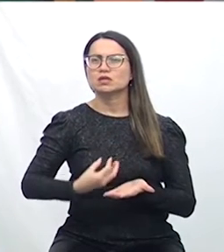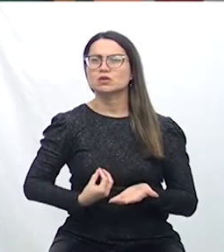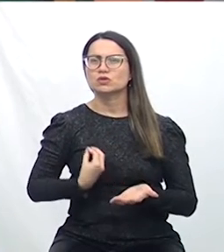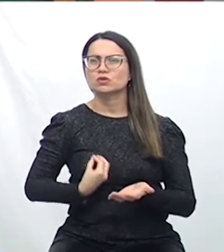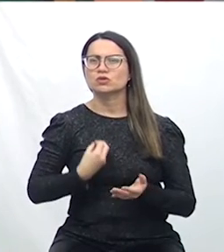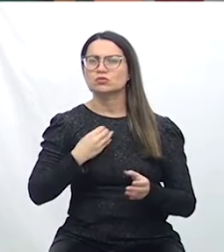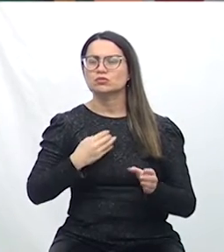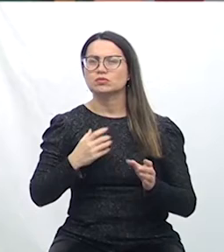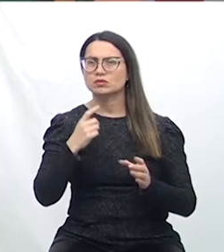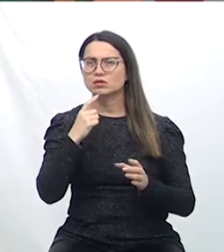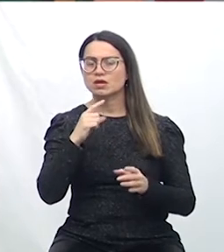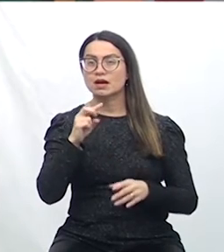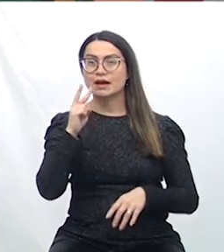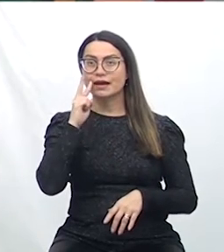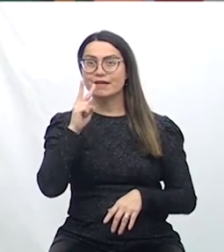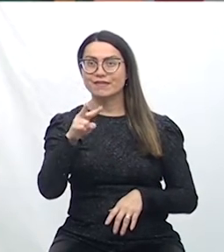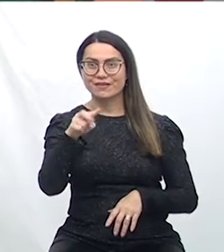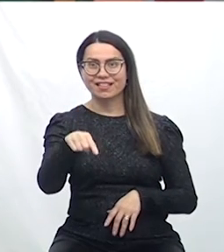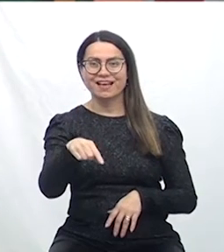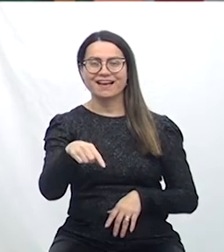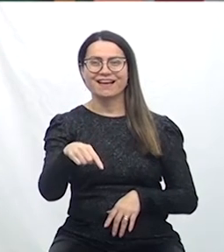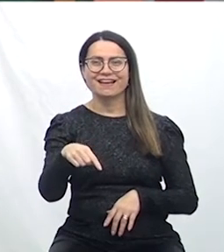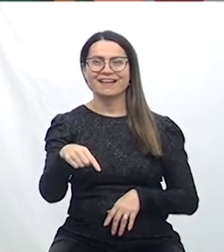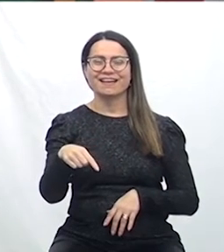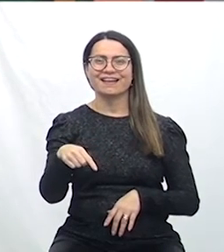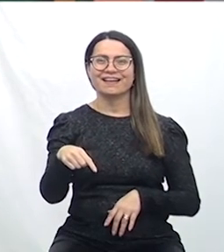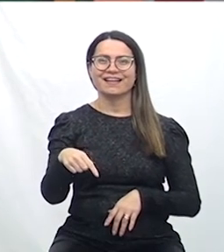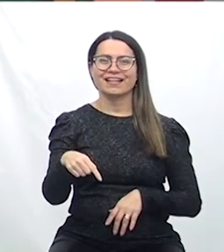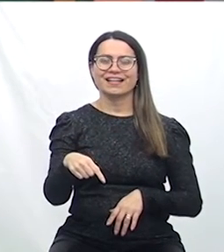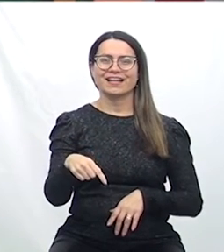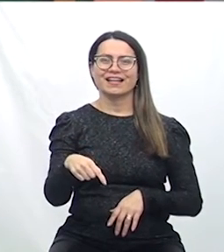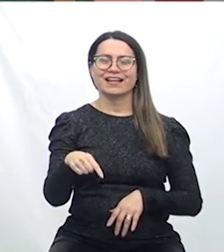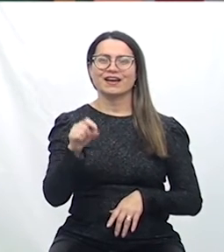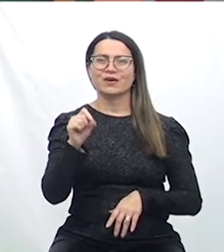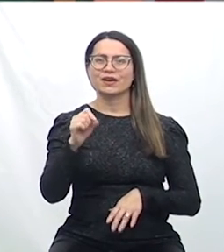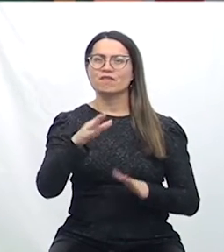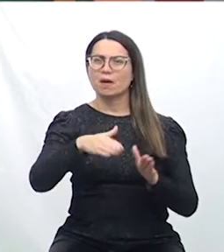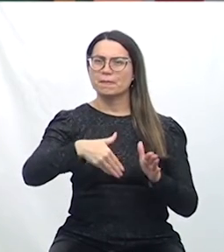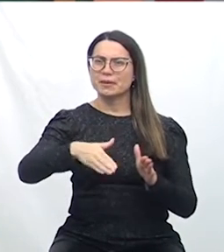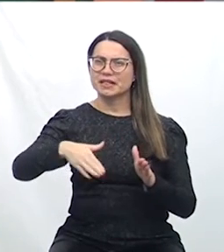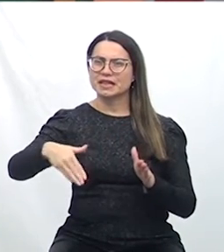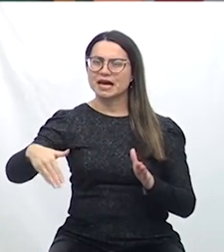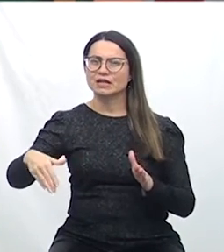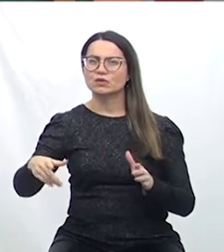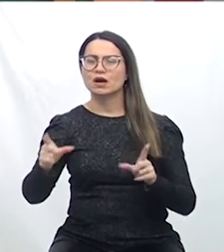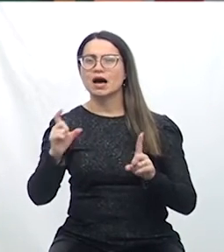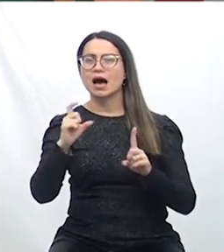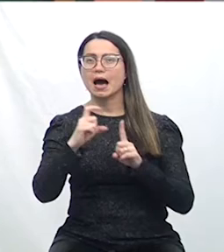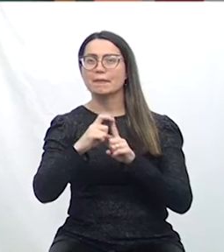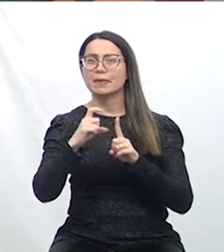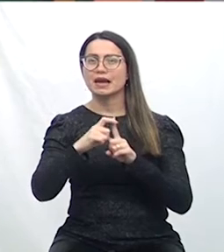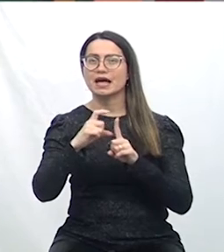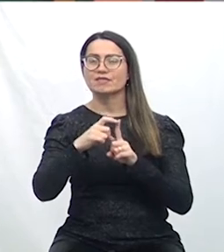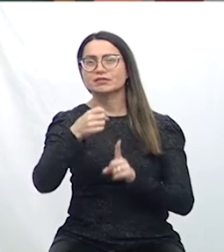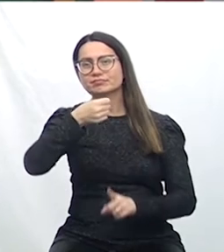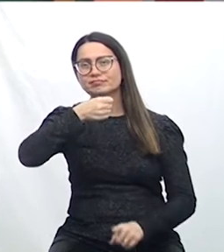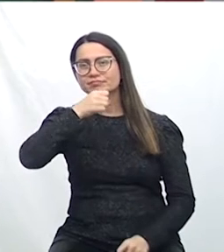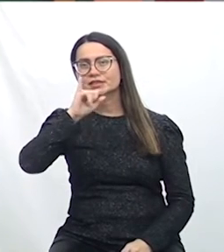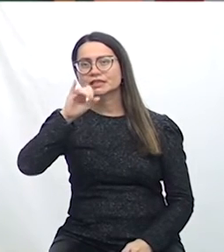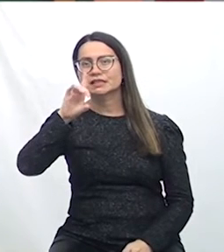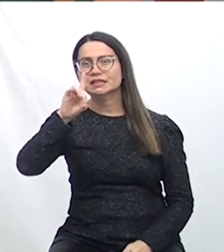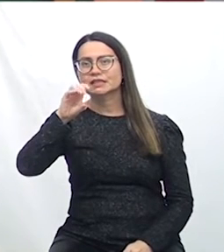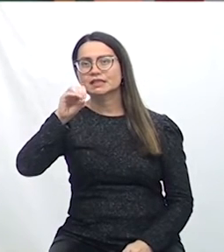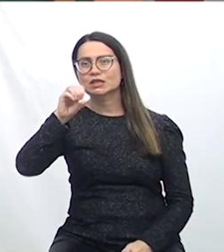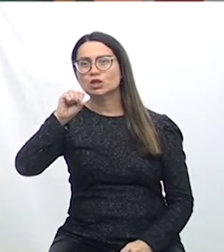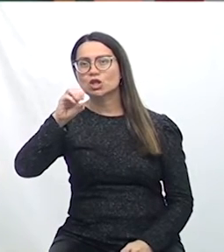que desde aqui da Julgasa tem faixa. Foi pintado as faixas e foi colocada a palavra idoso. Então, ali o pessoal já começa a se